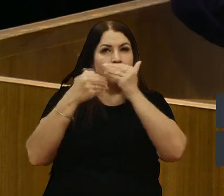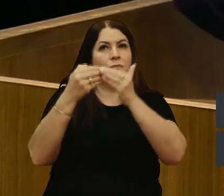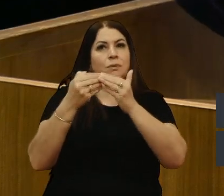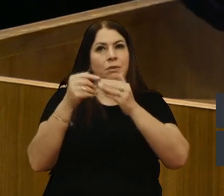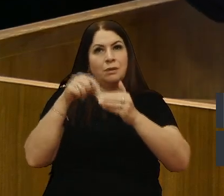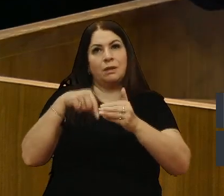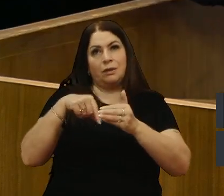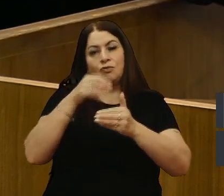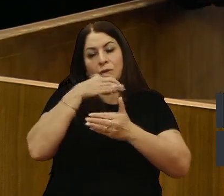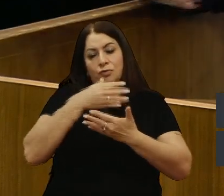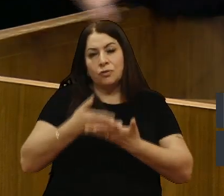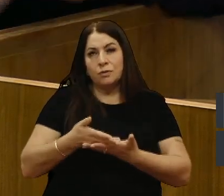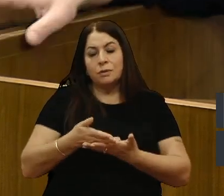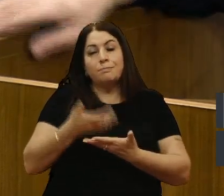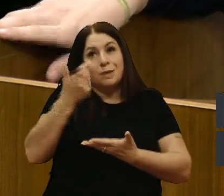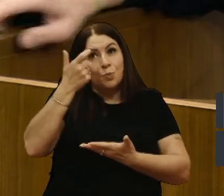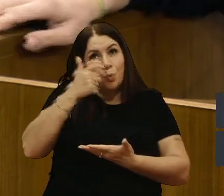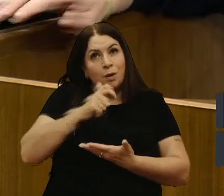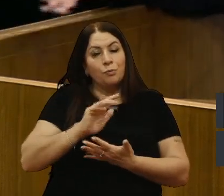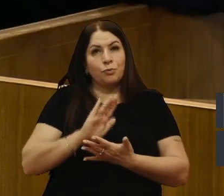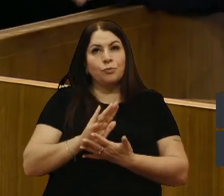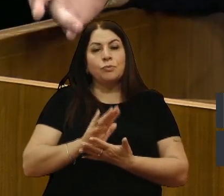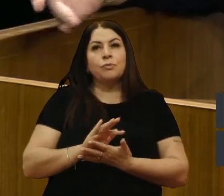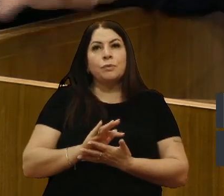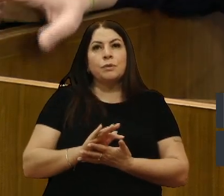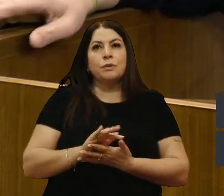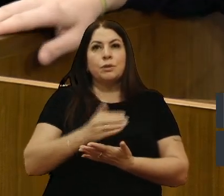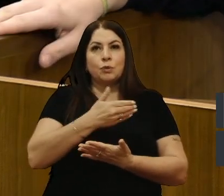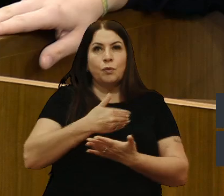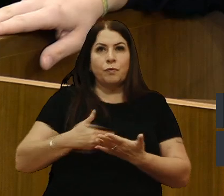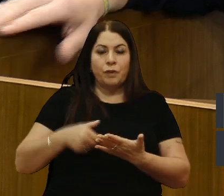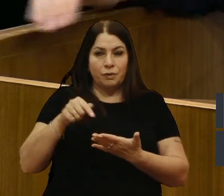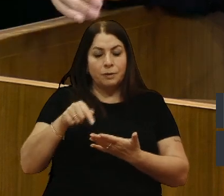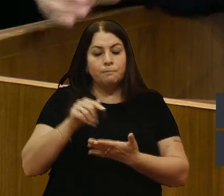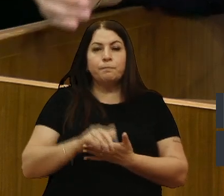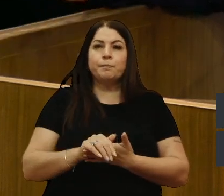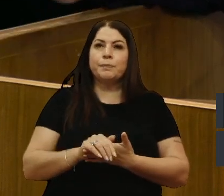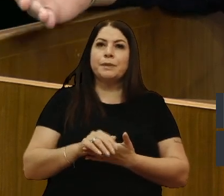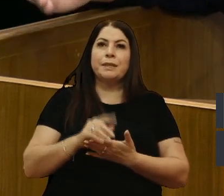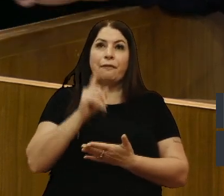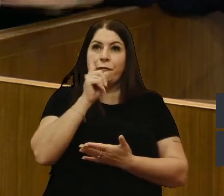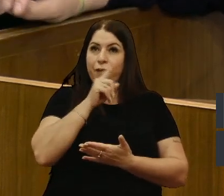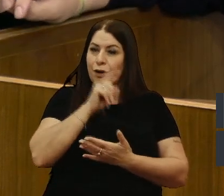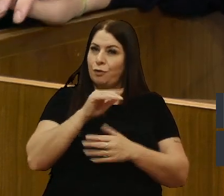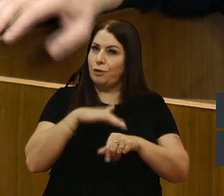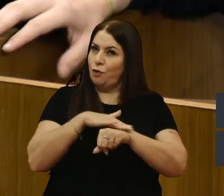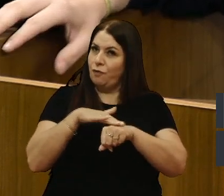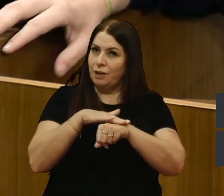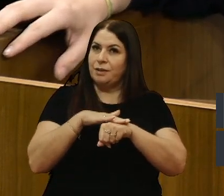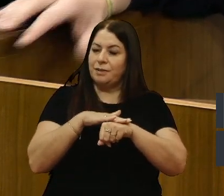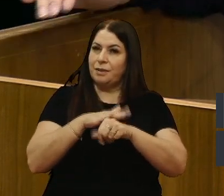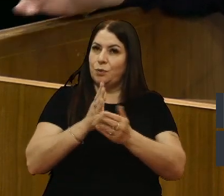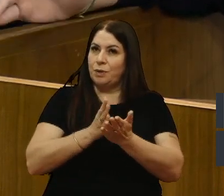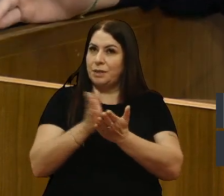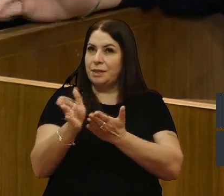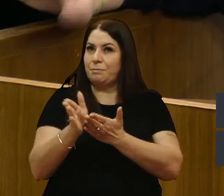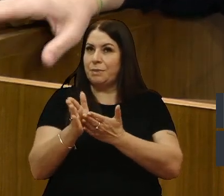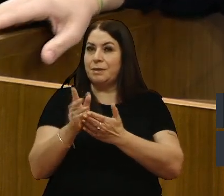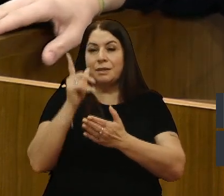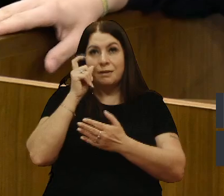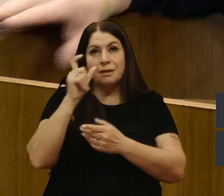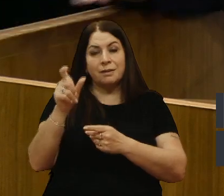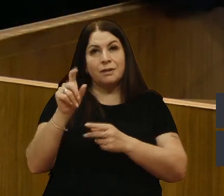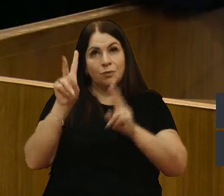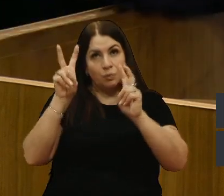de Caxias. Mas eu acho que esse governo municipal falhou no diálogo com os segmentos interessados